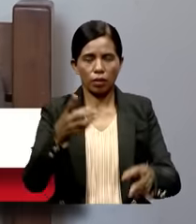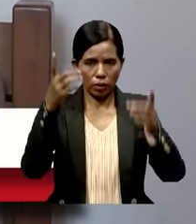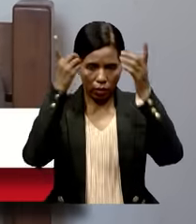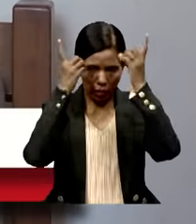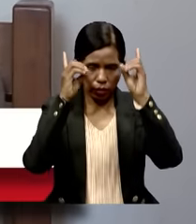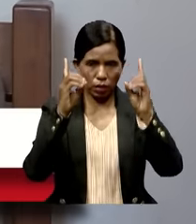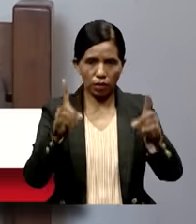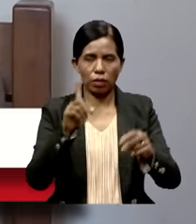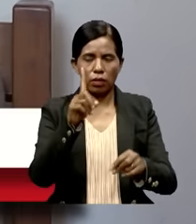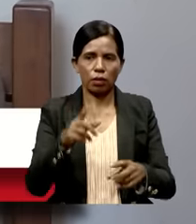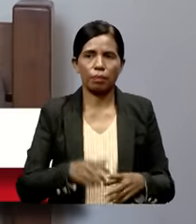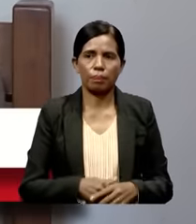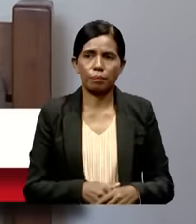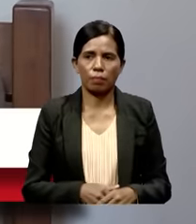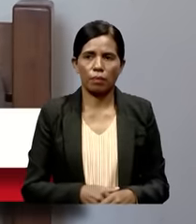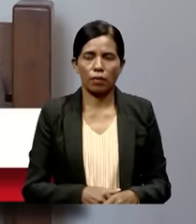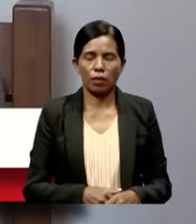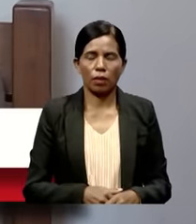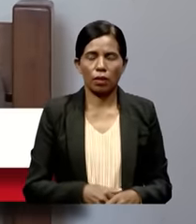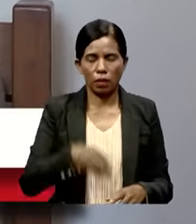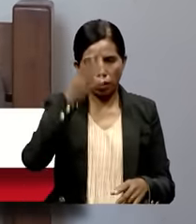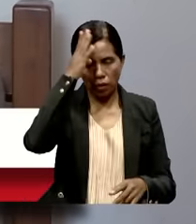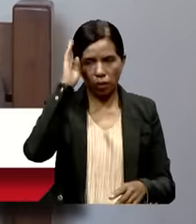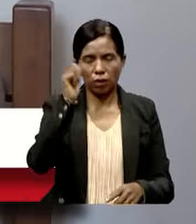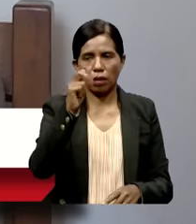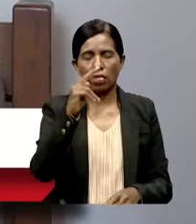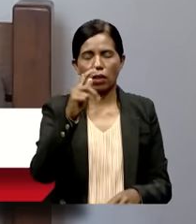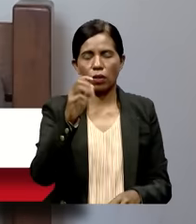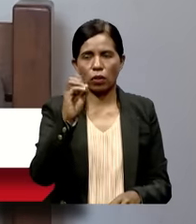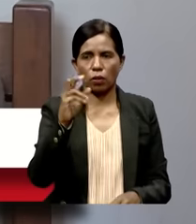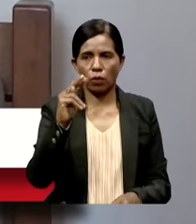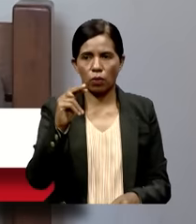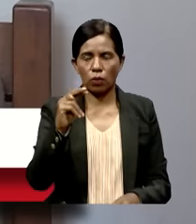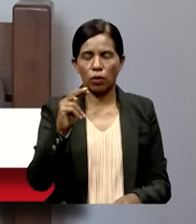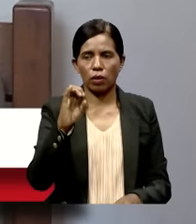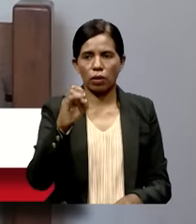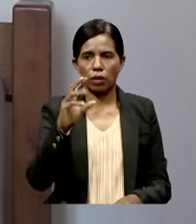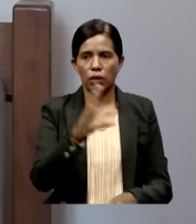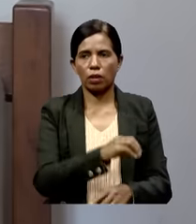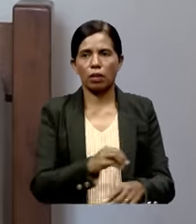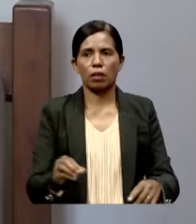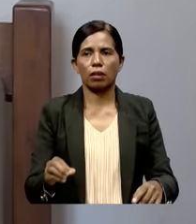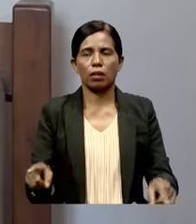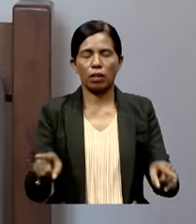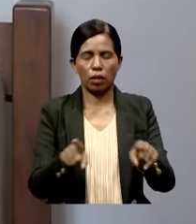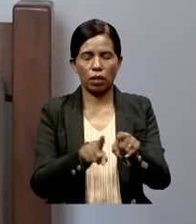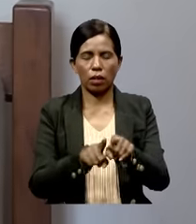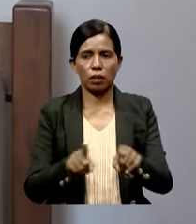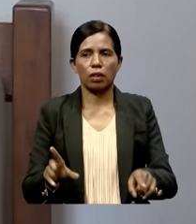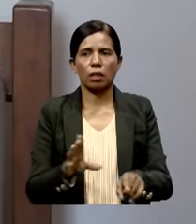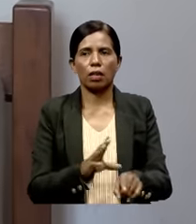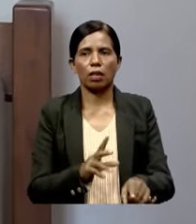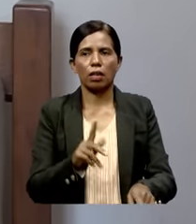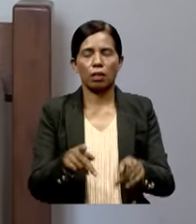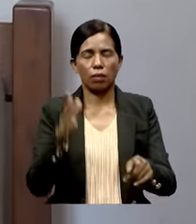recorrida, kata senhor António Conceição Kalohan é culpado, não sai condenado.